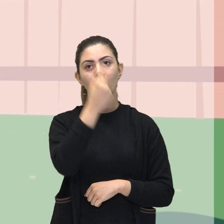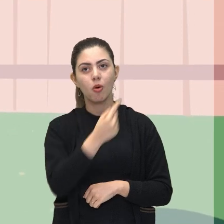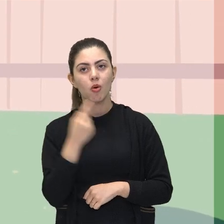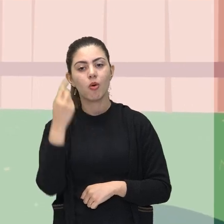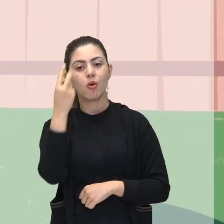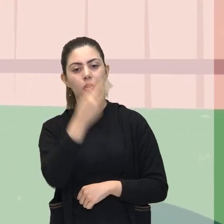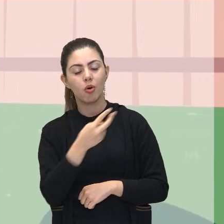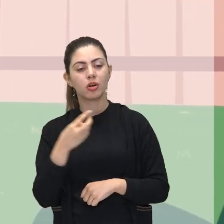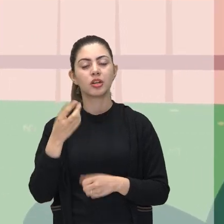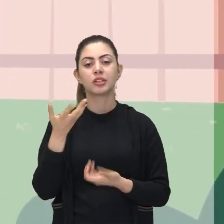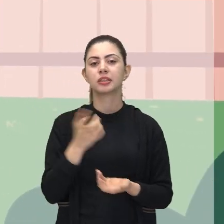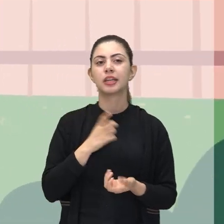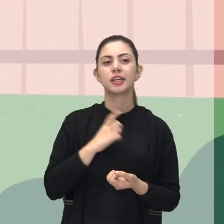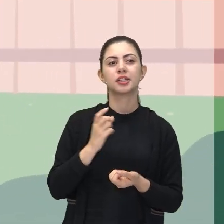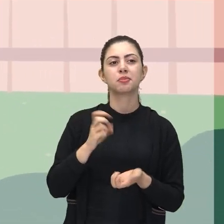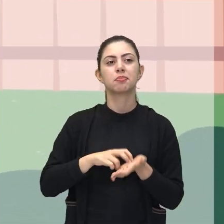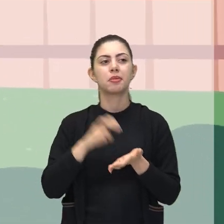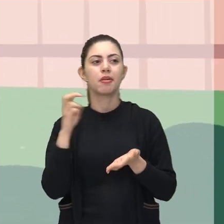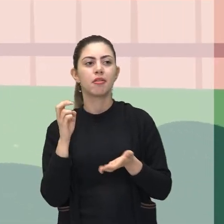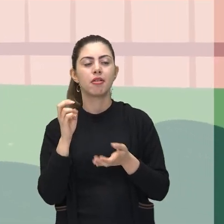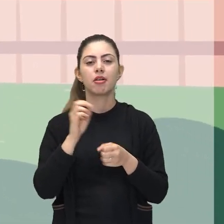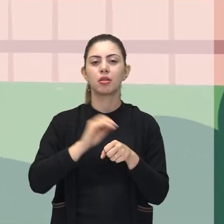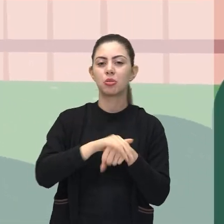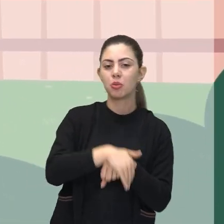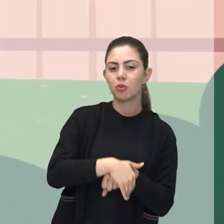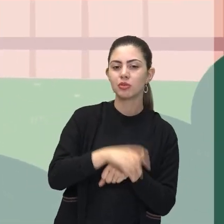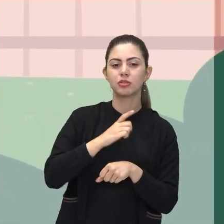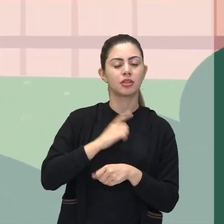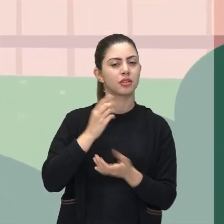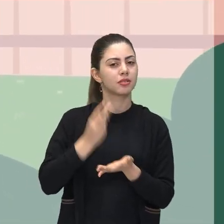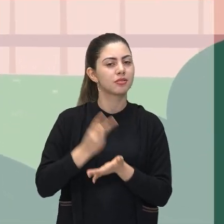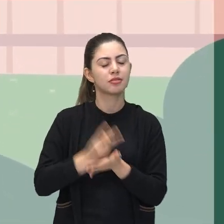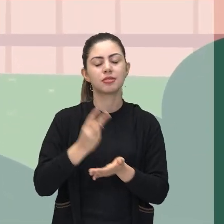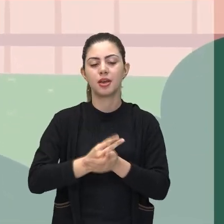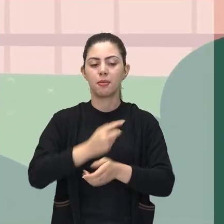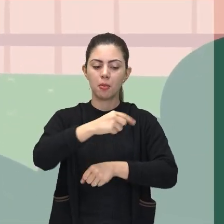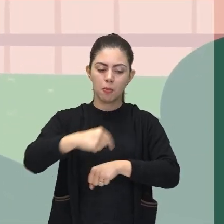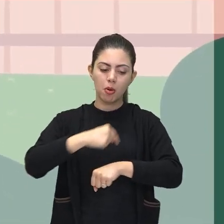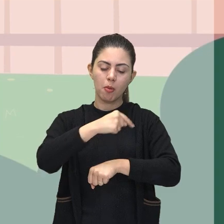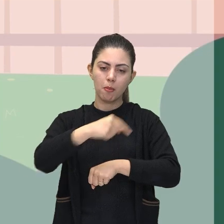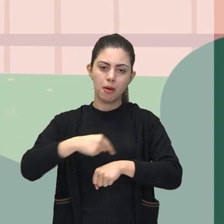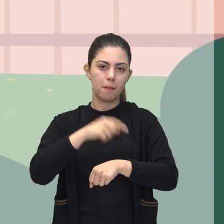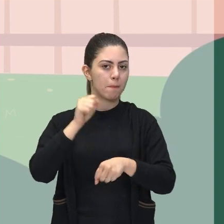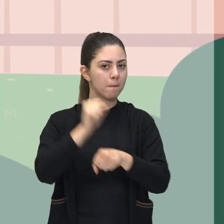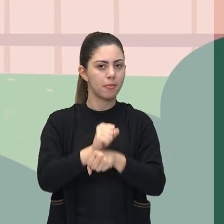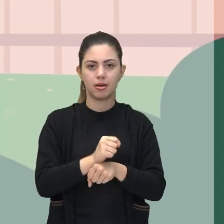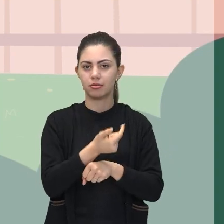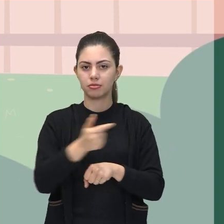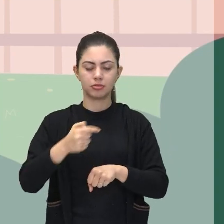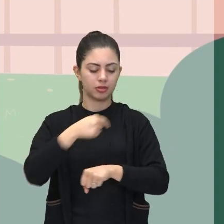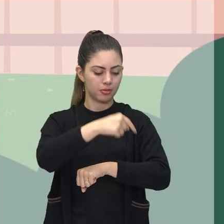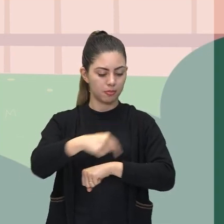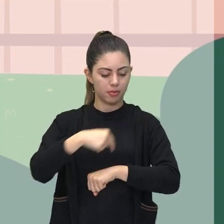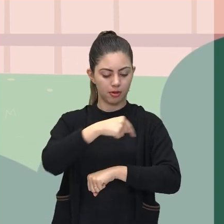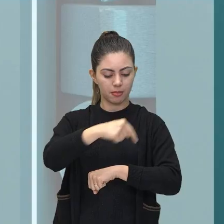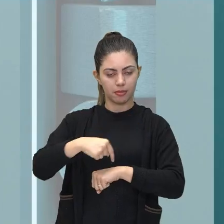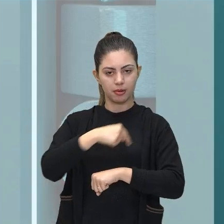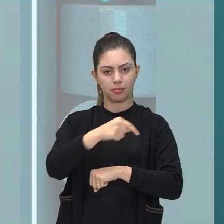dia e noite, noite e dia. Tic-tac, tic-tac, tic-tac.